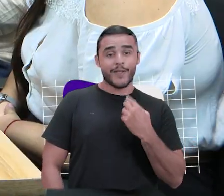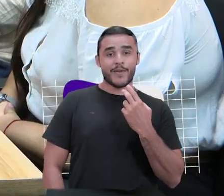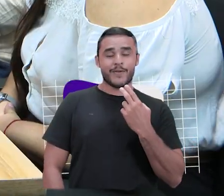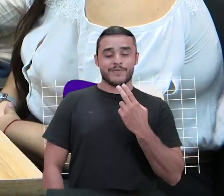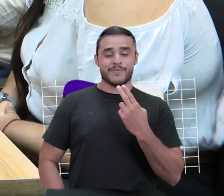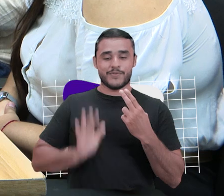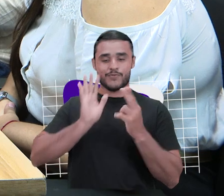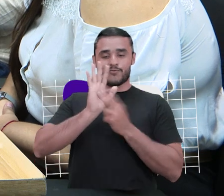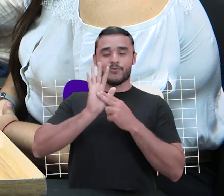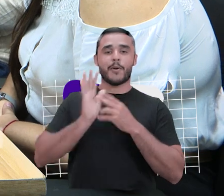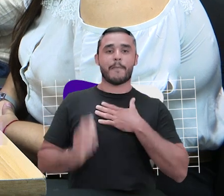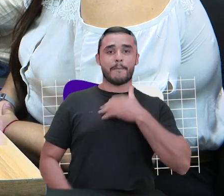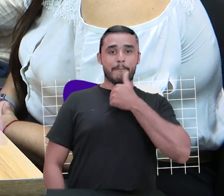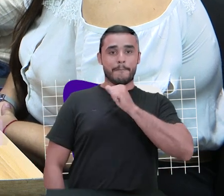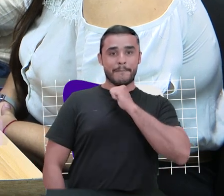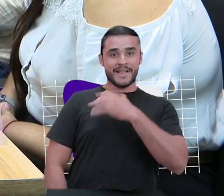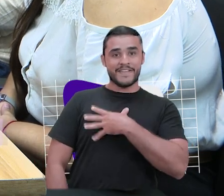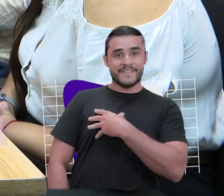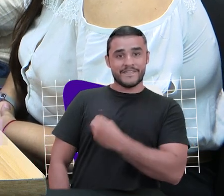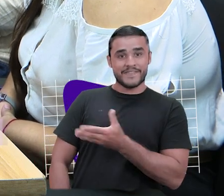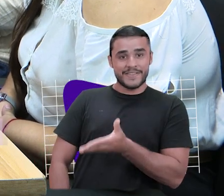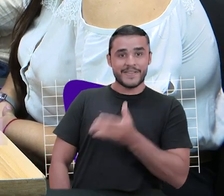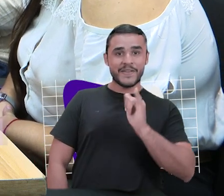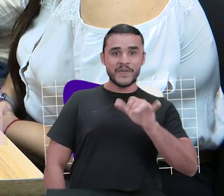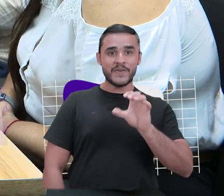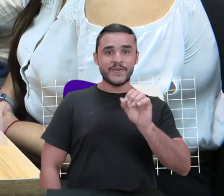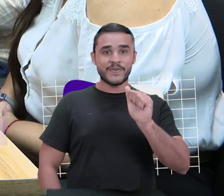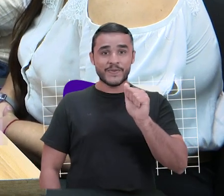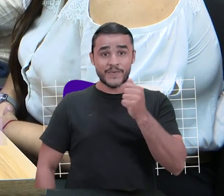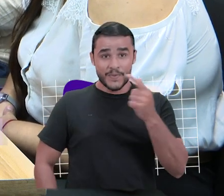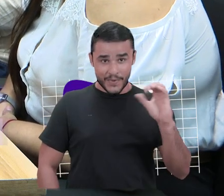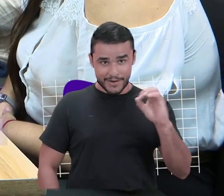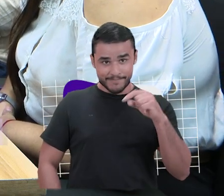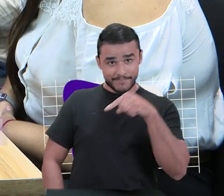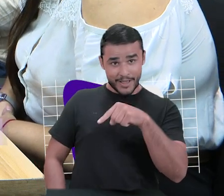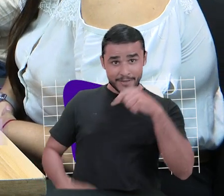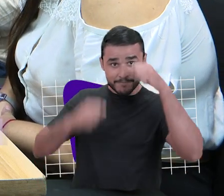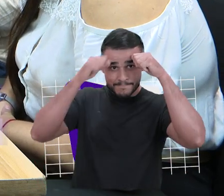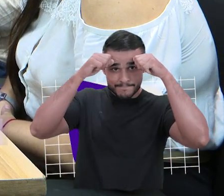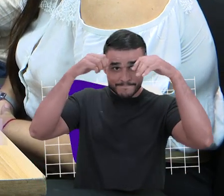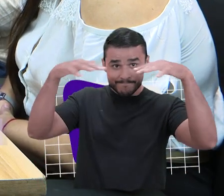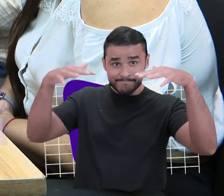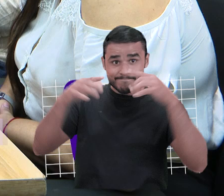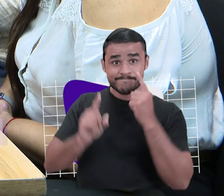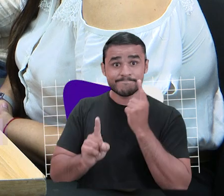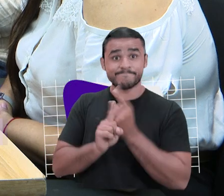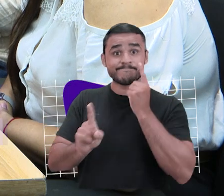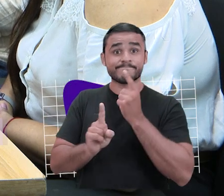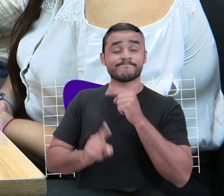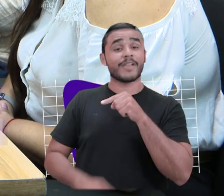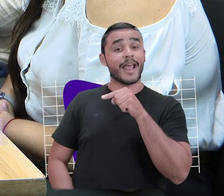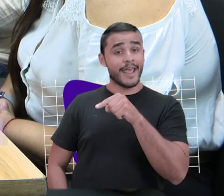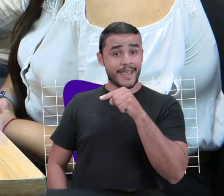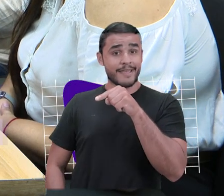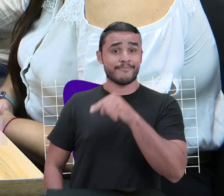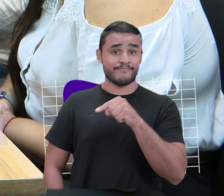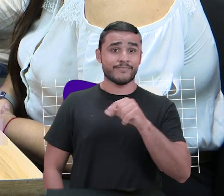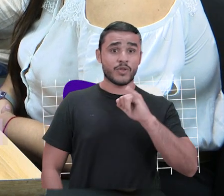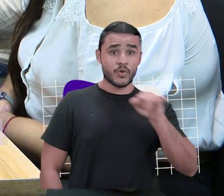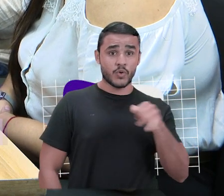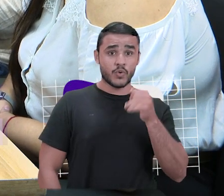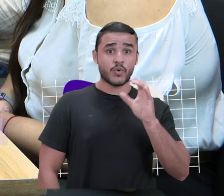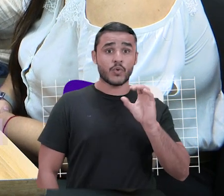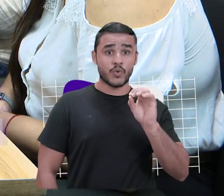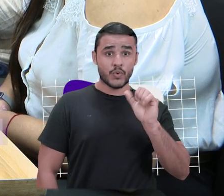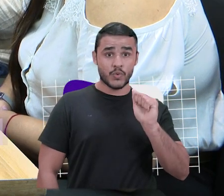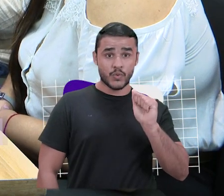E assim, a nossa luta começou há muito tempo atrás, quando a gente descobriu que o João era uma